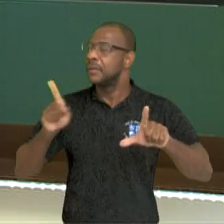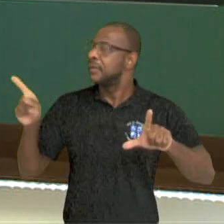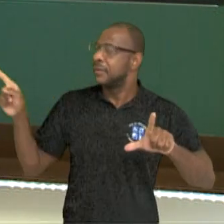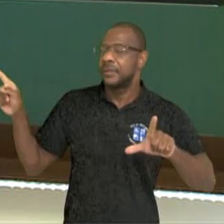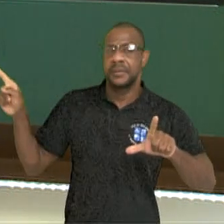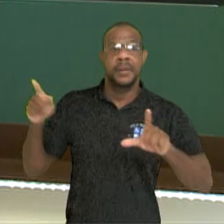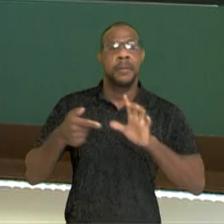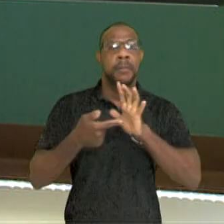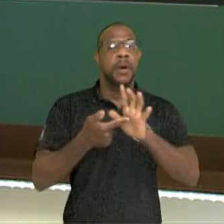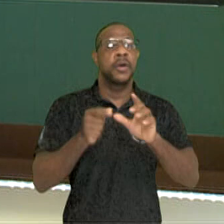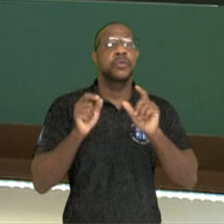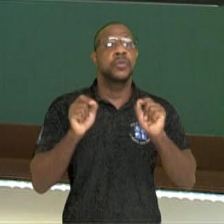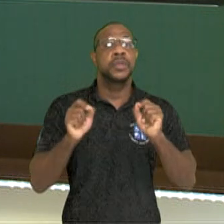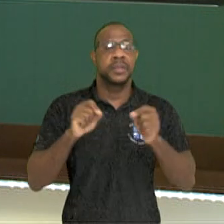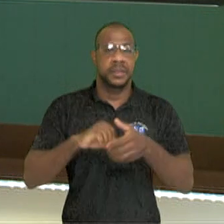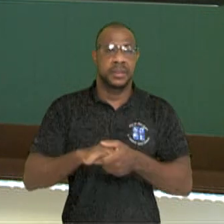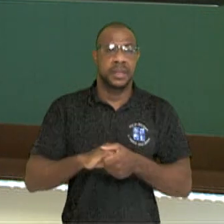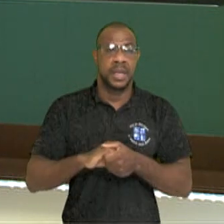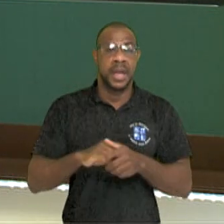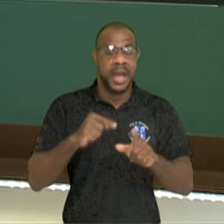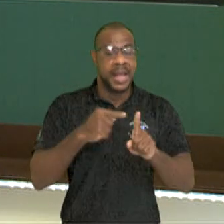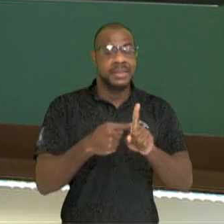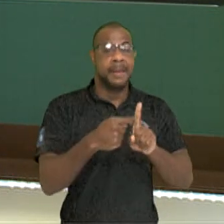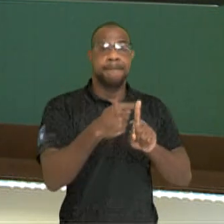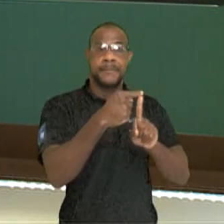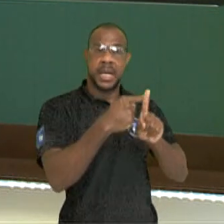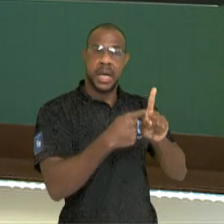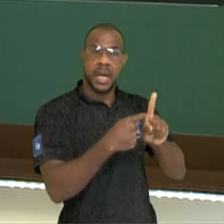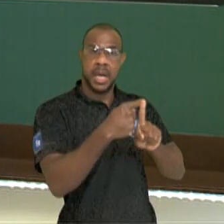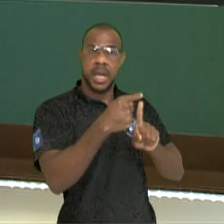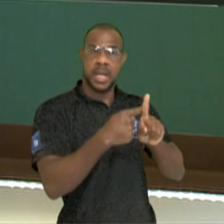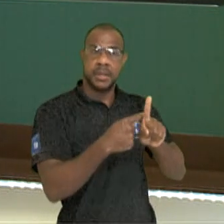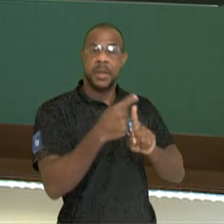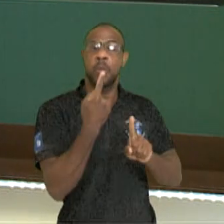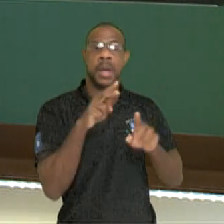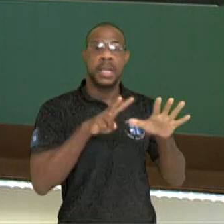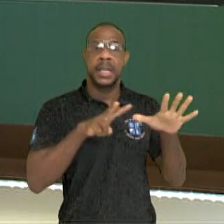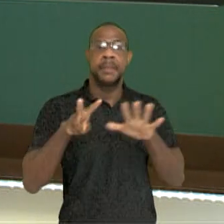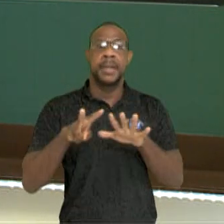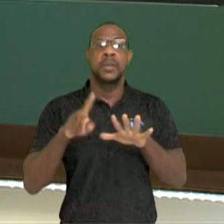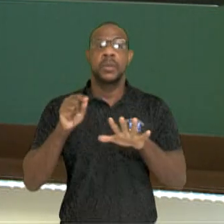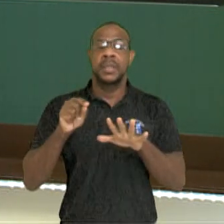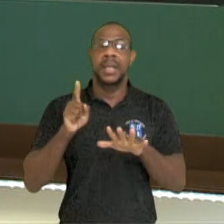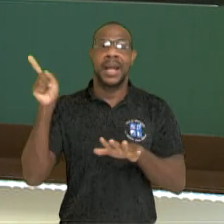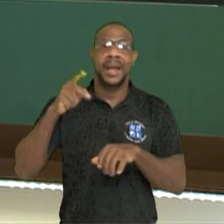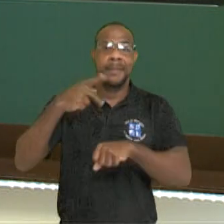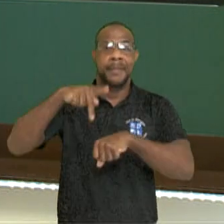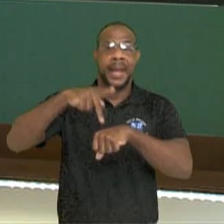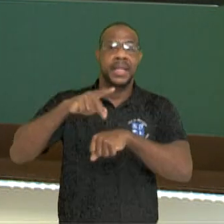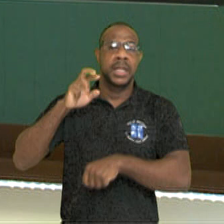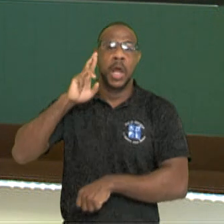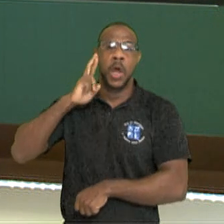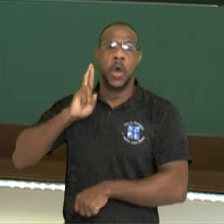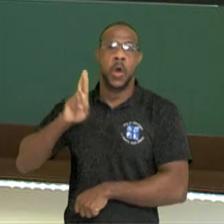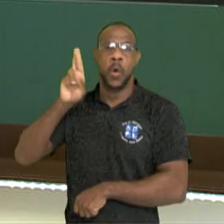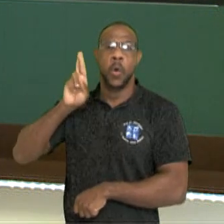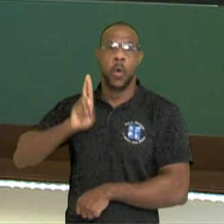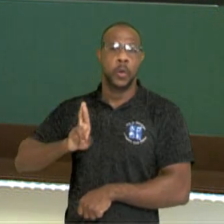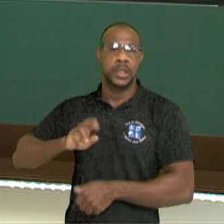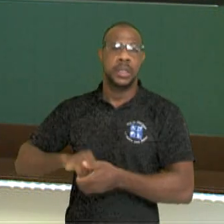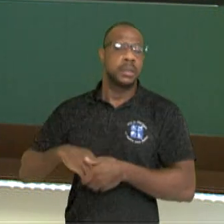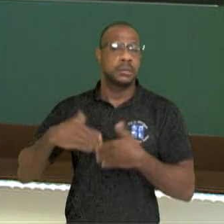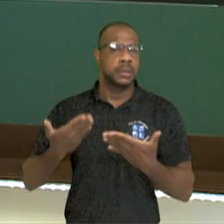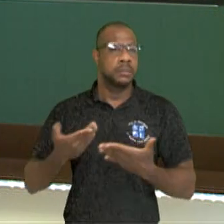ele vai mostrar para vocês a temperatura em uma semana na Rússia. Então, veja